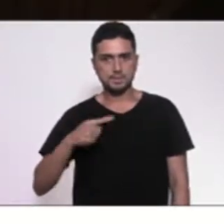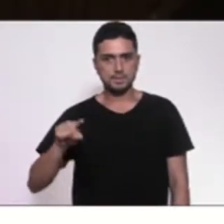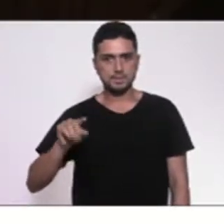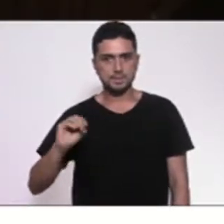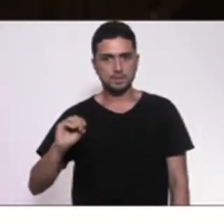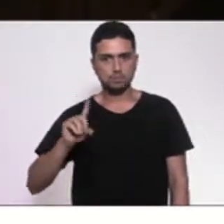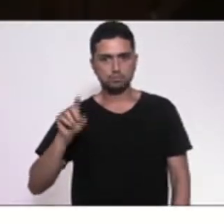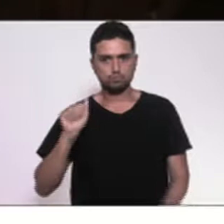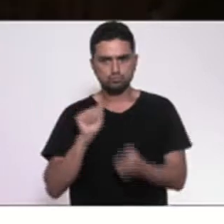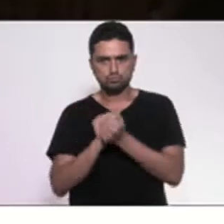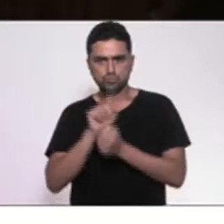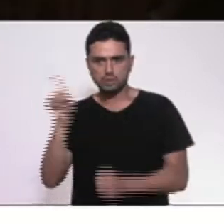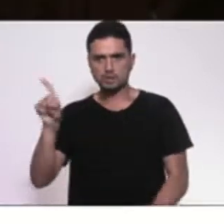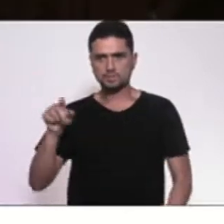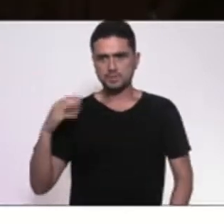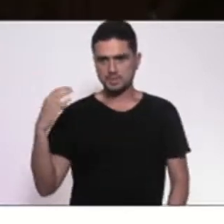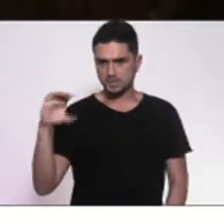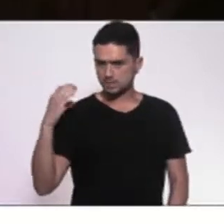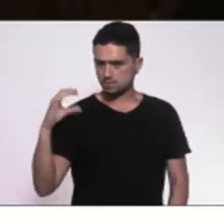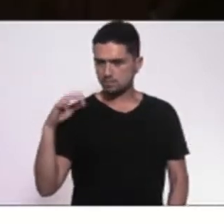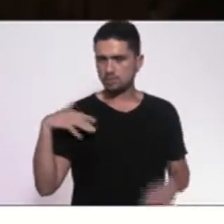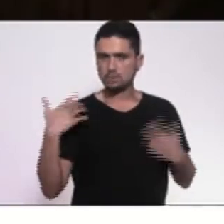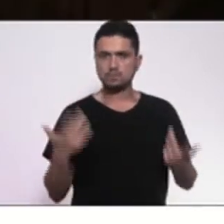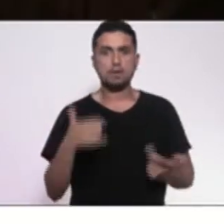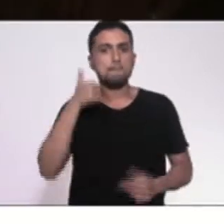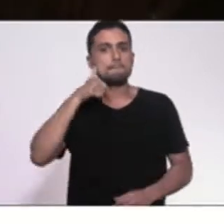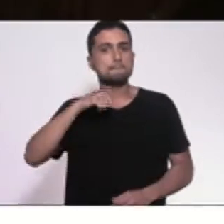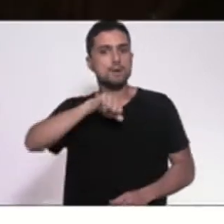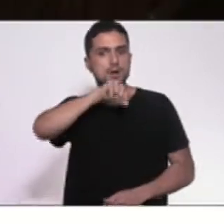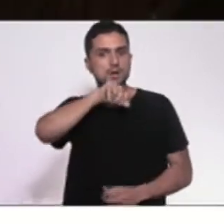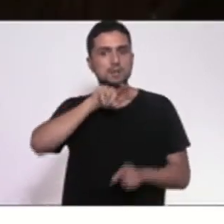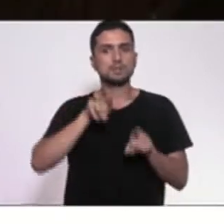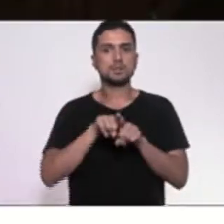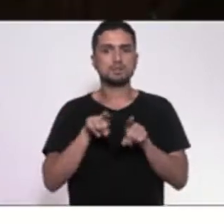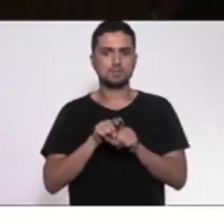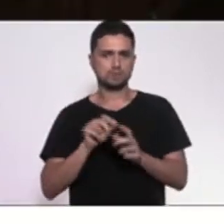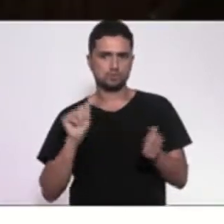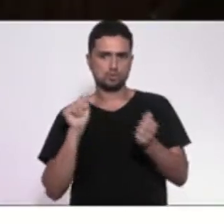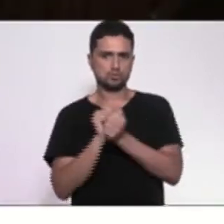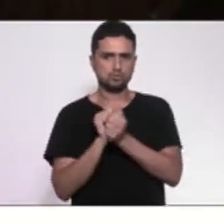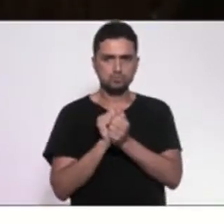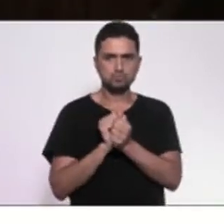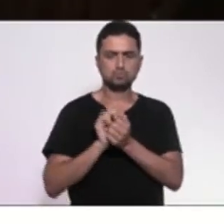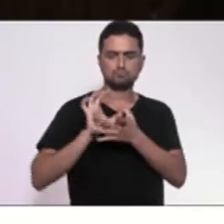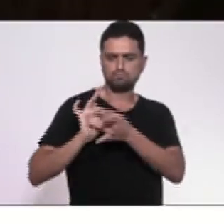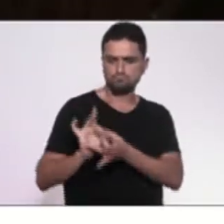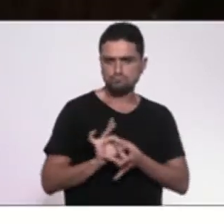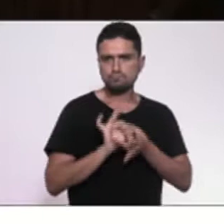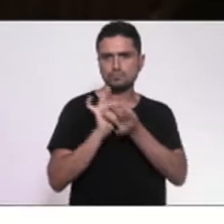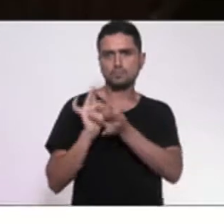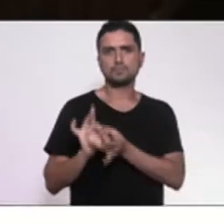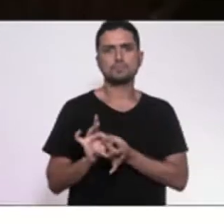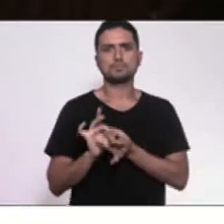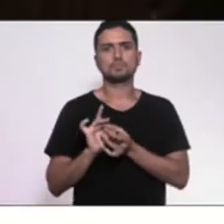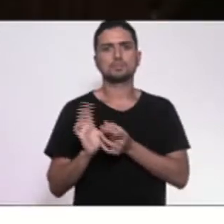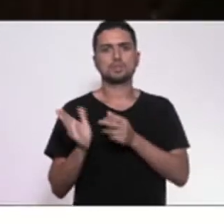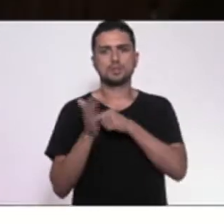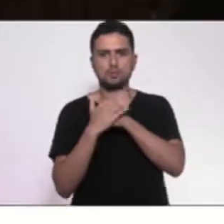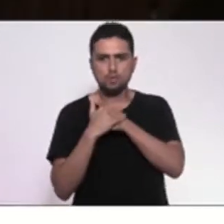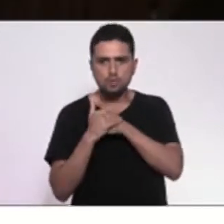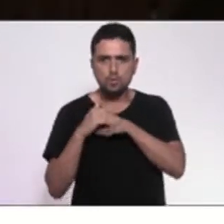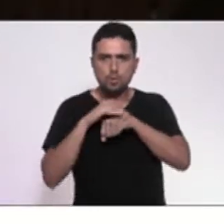Diversidade, mulheres que trabalham para sensibilização e diálogo com familiares